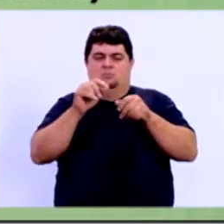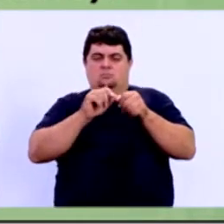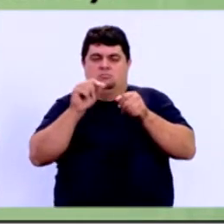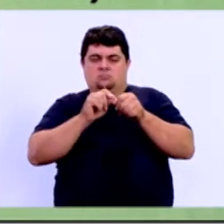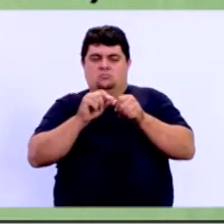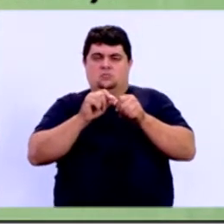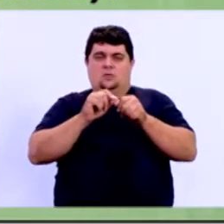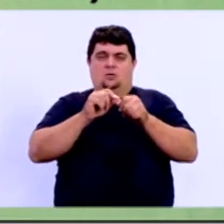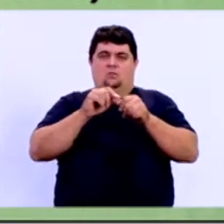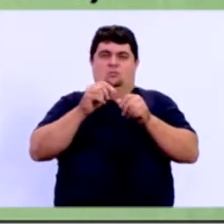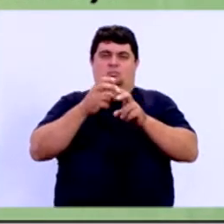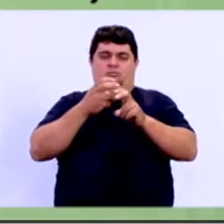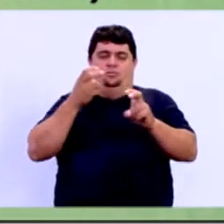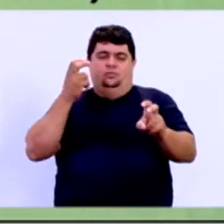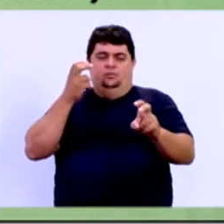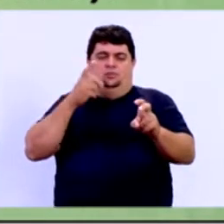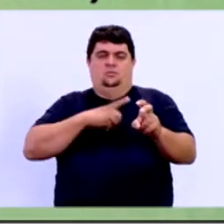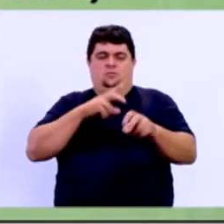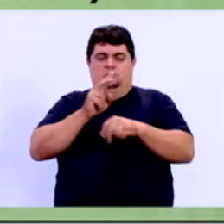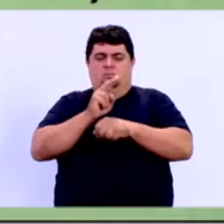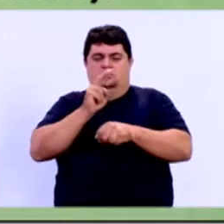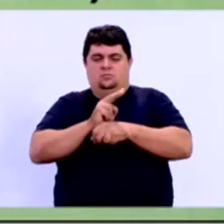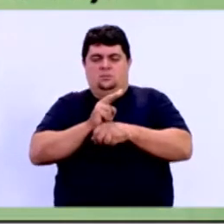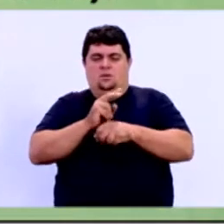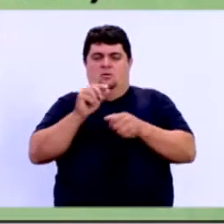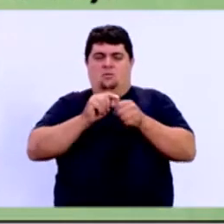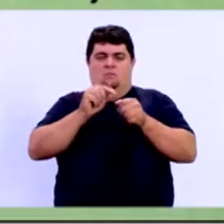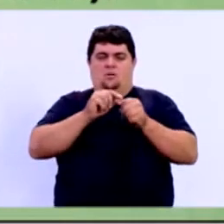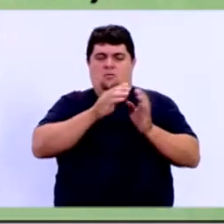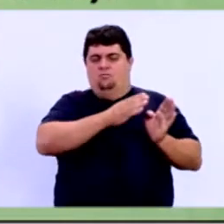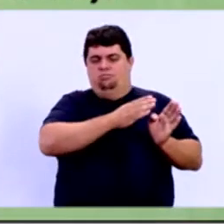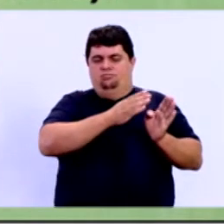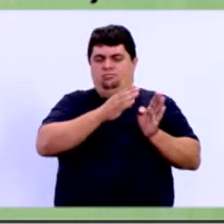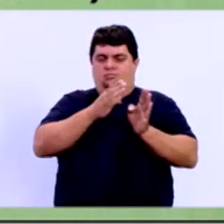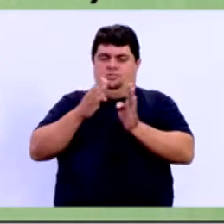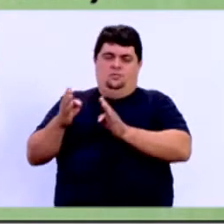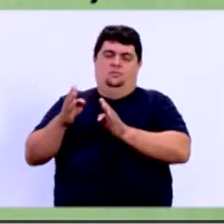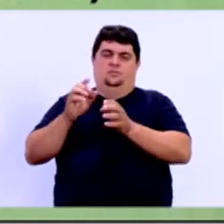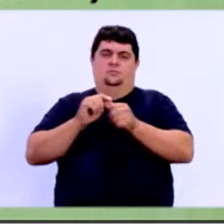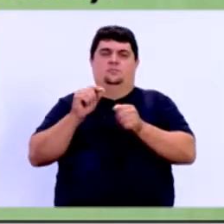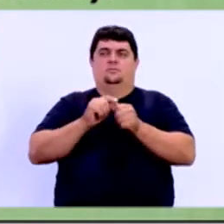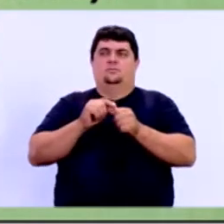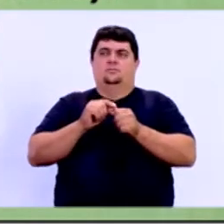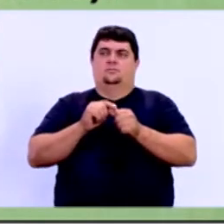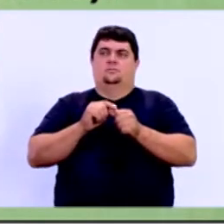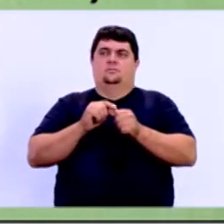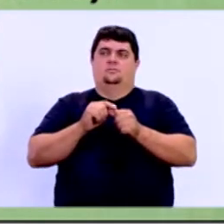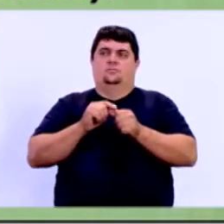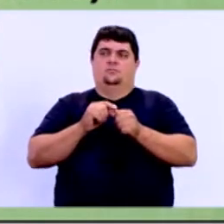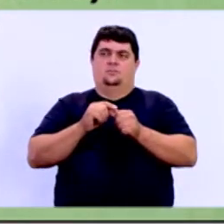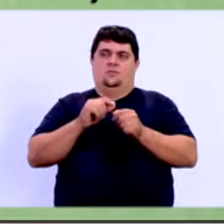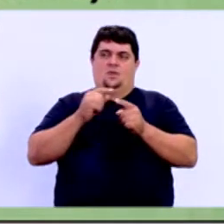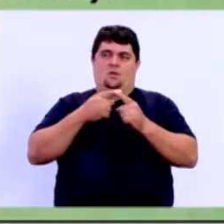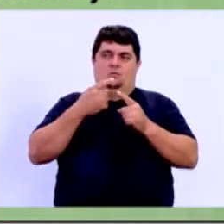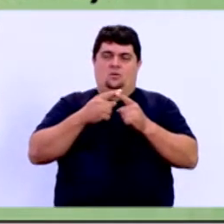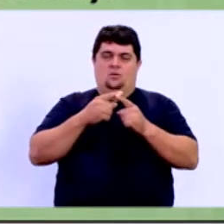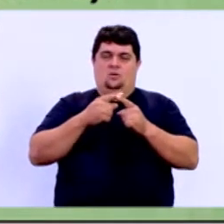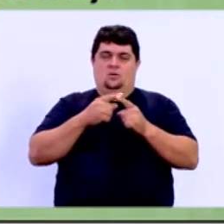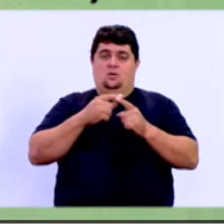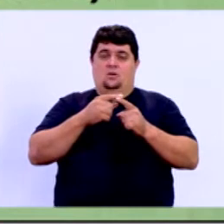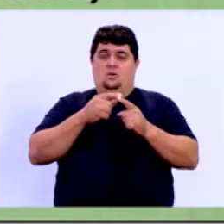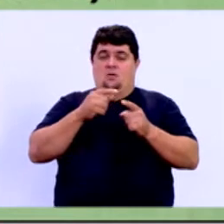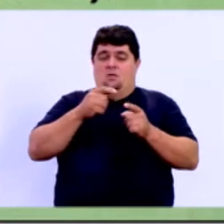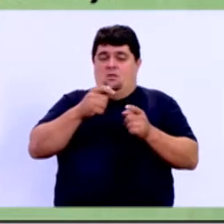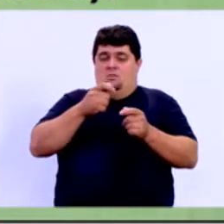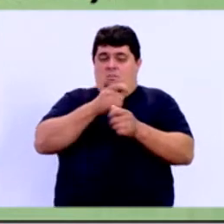de controle e automação projeta a linha de produção de forma a reduzir